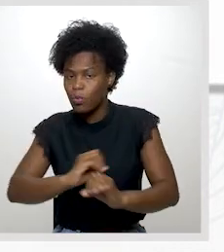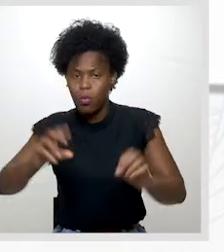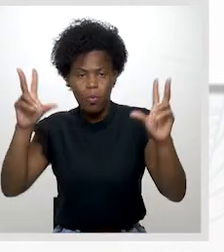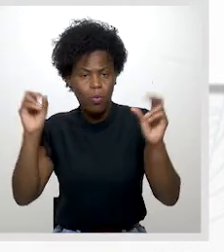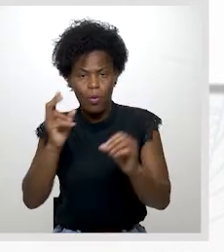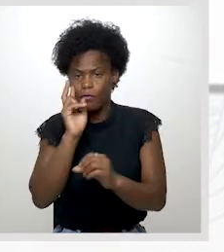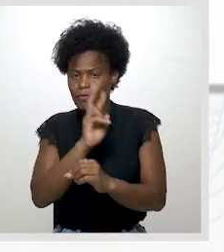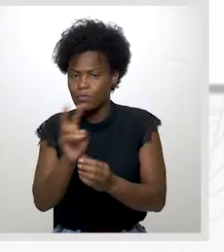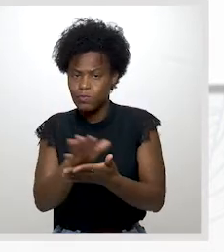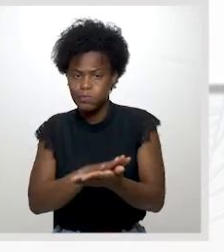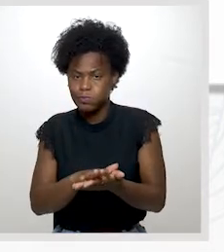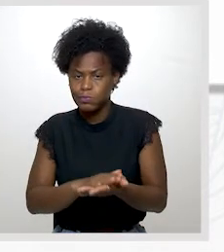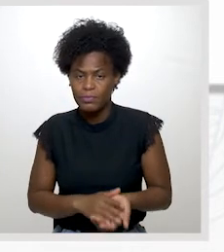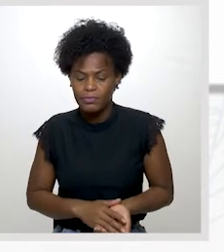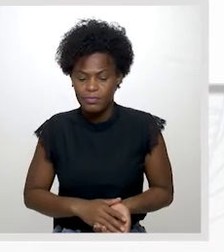nenhum.